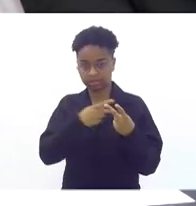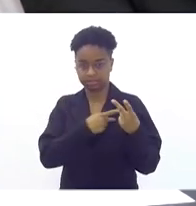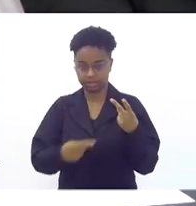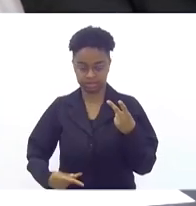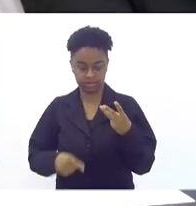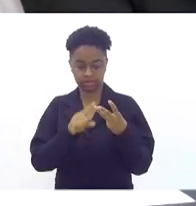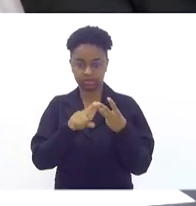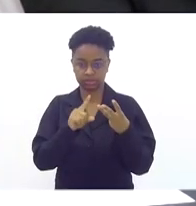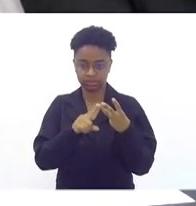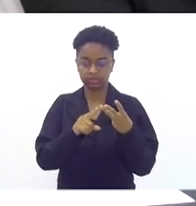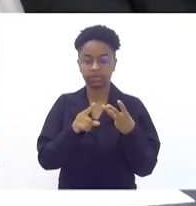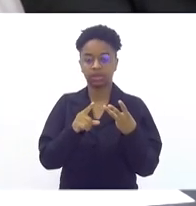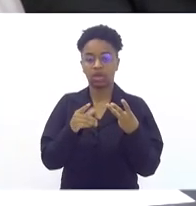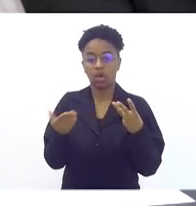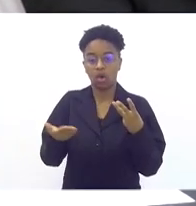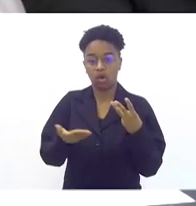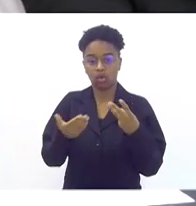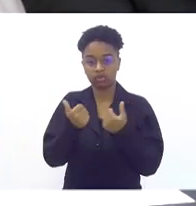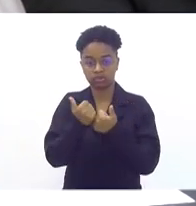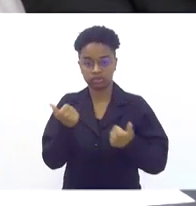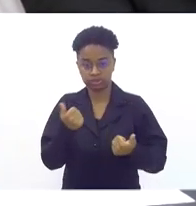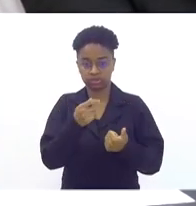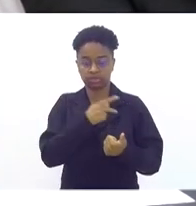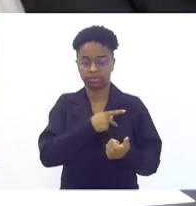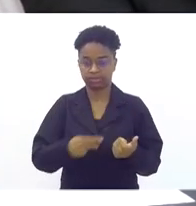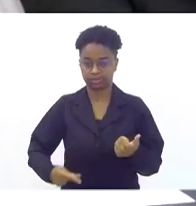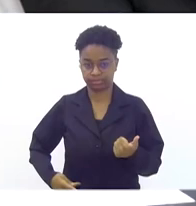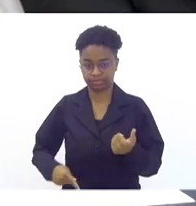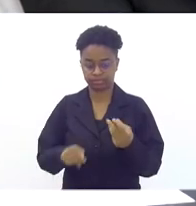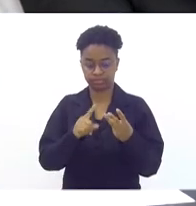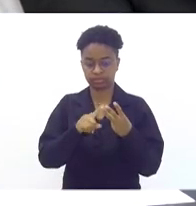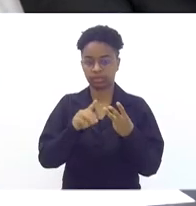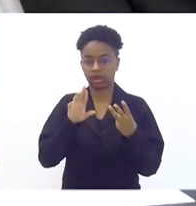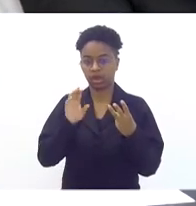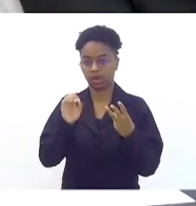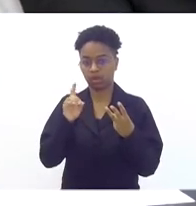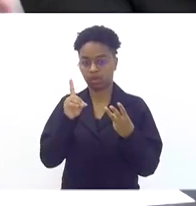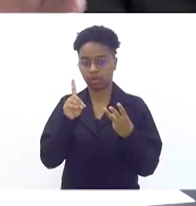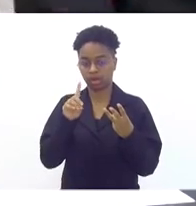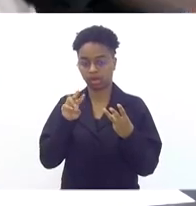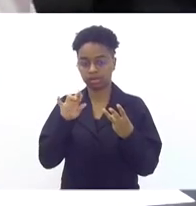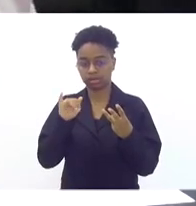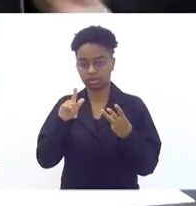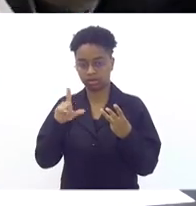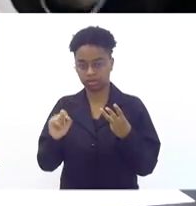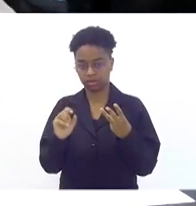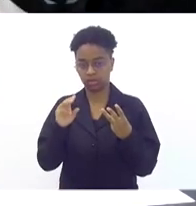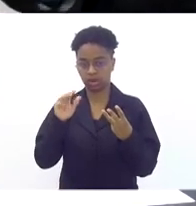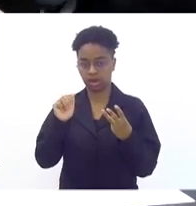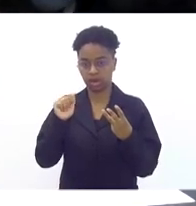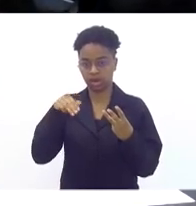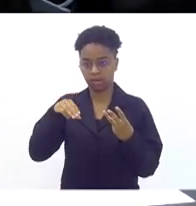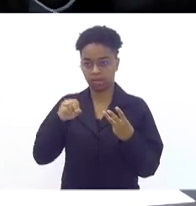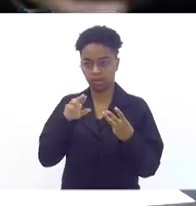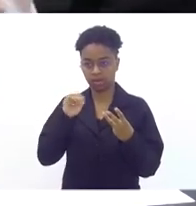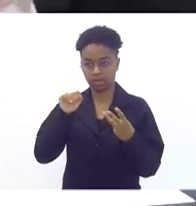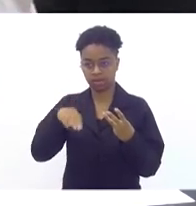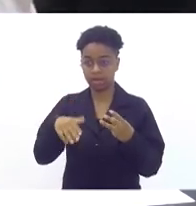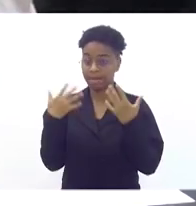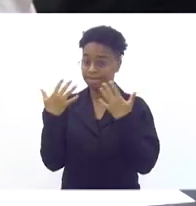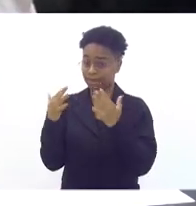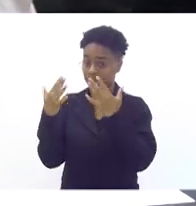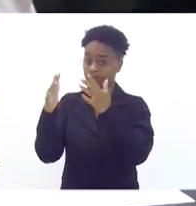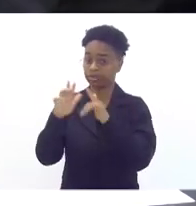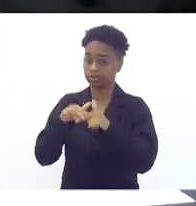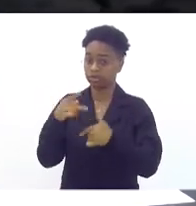meu presidente hoje vice Rodrigo Amorim parabéns pelo irmão que